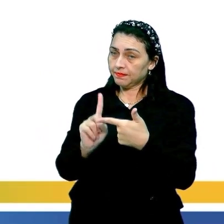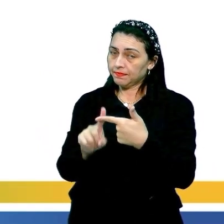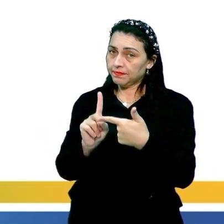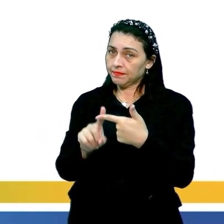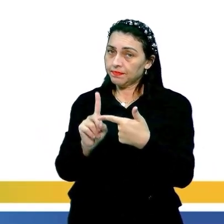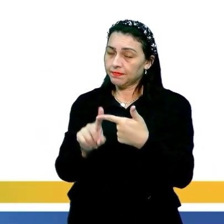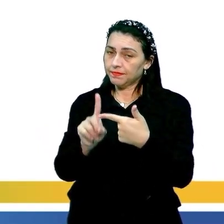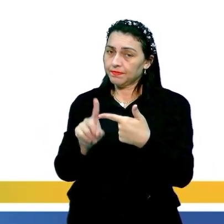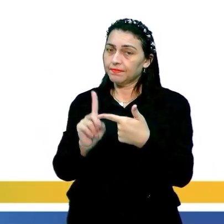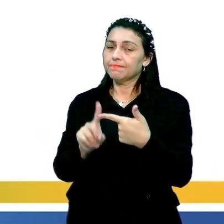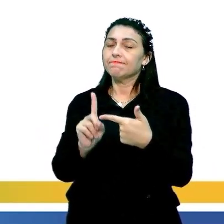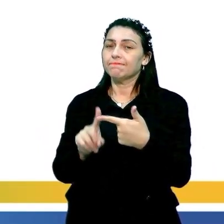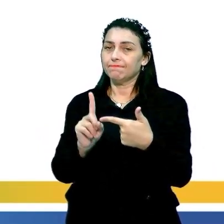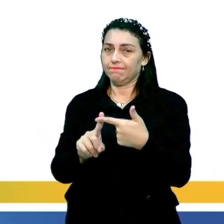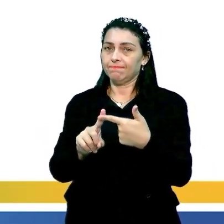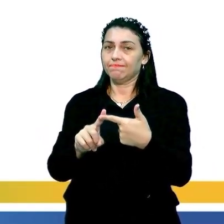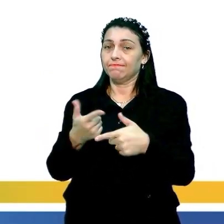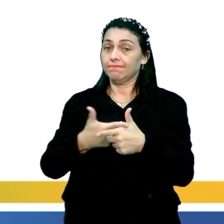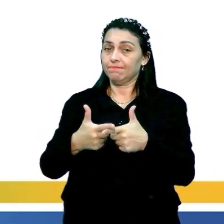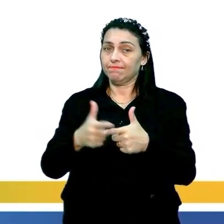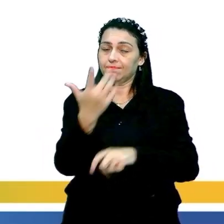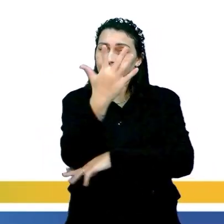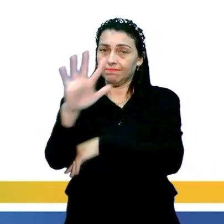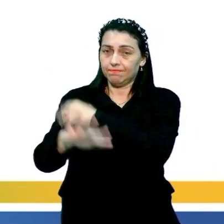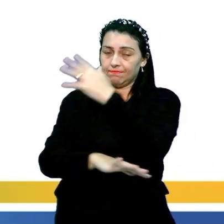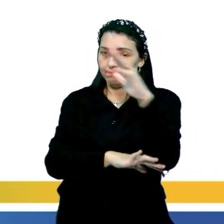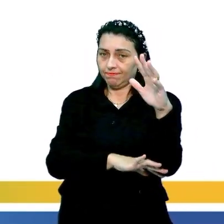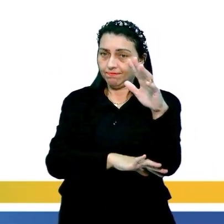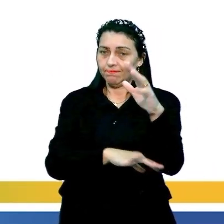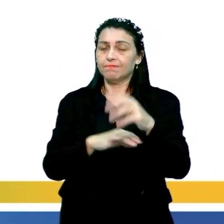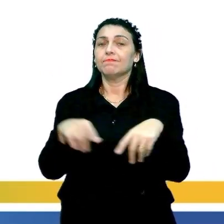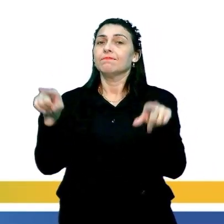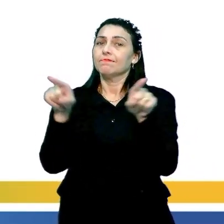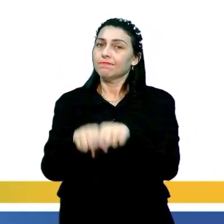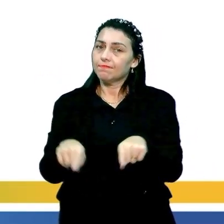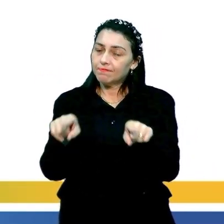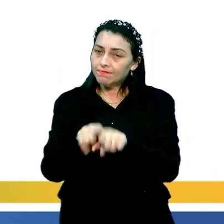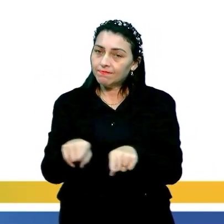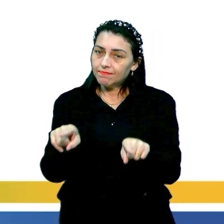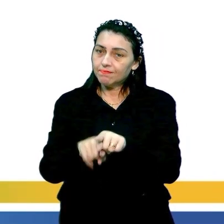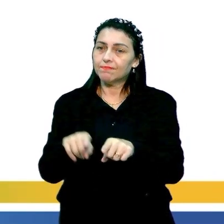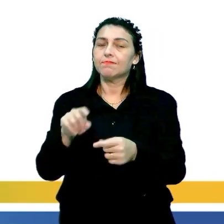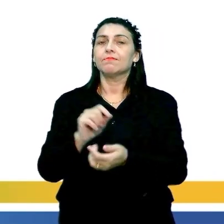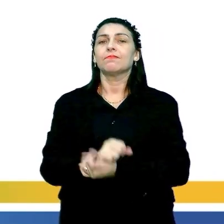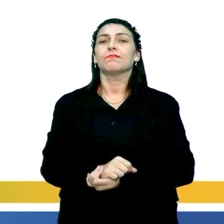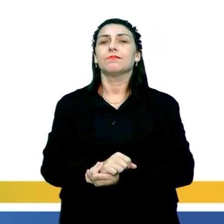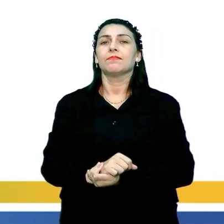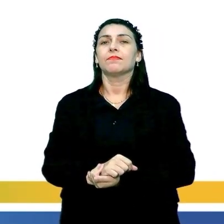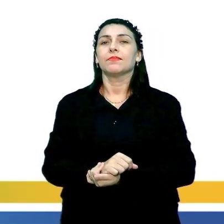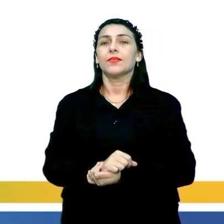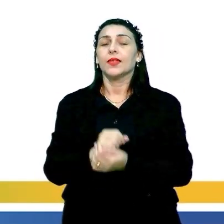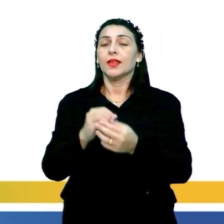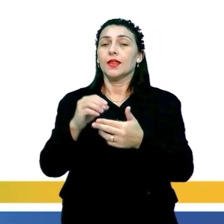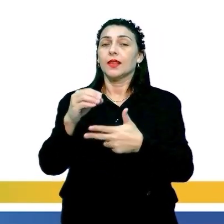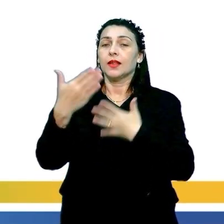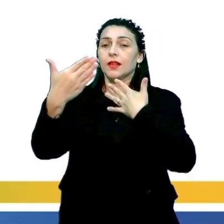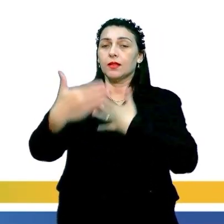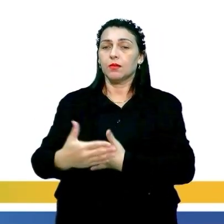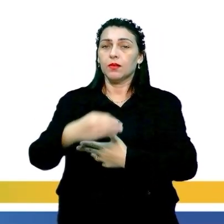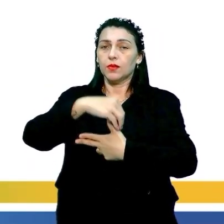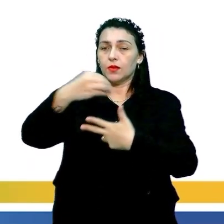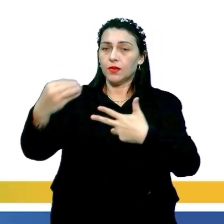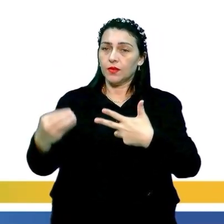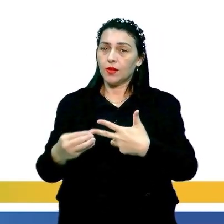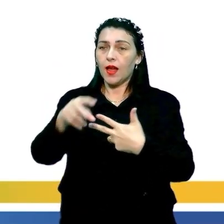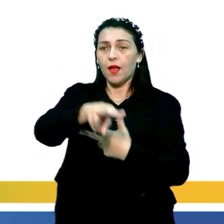A nossa segunda questão ambiental, né, que é bastante recorrente também nas provas do Enem,